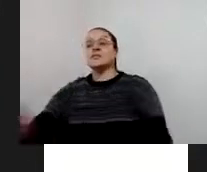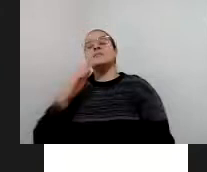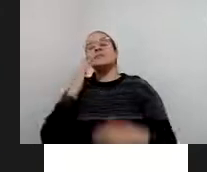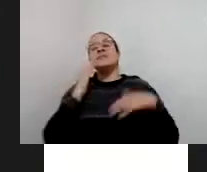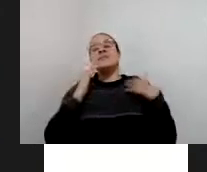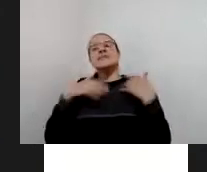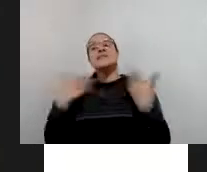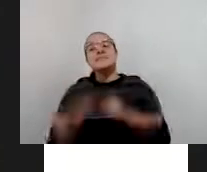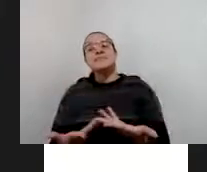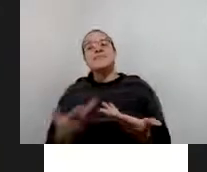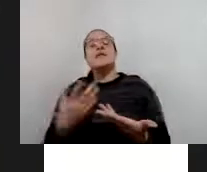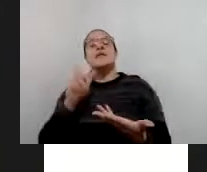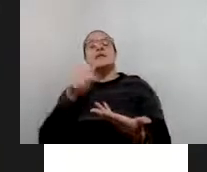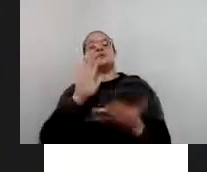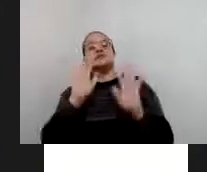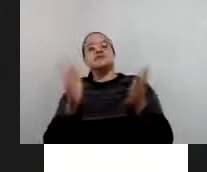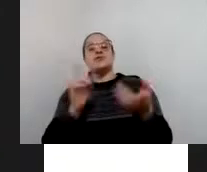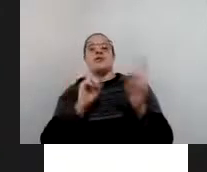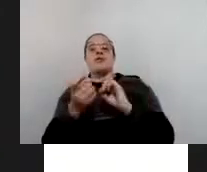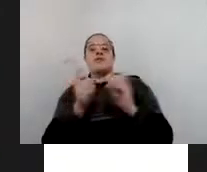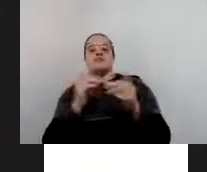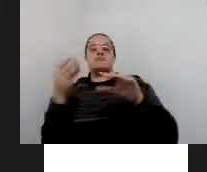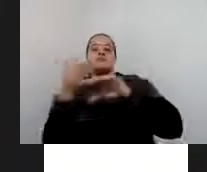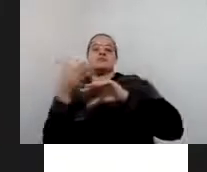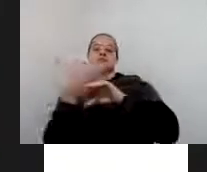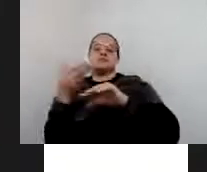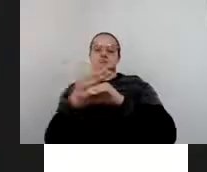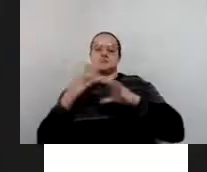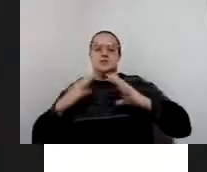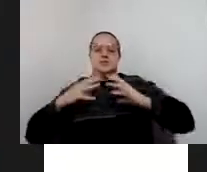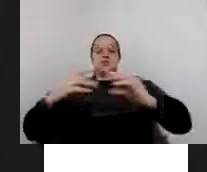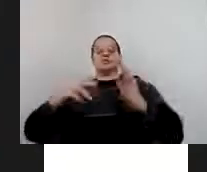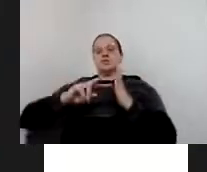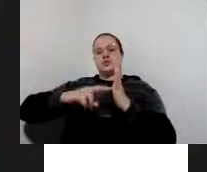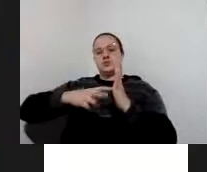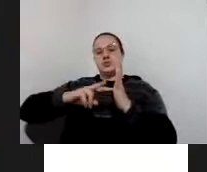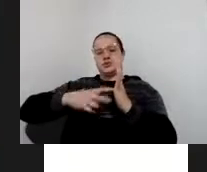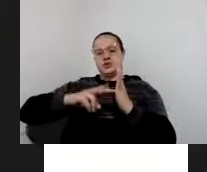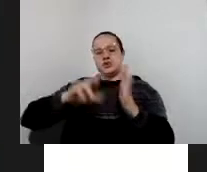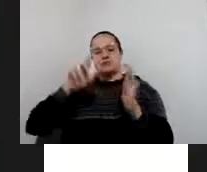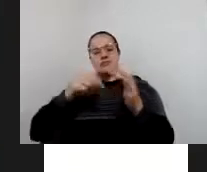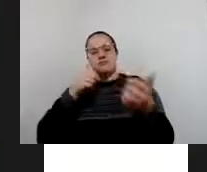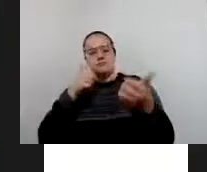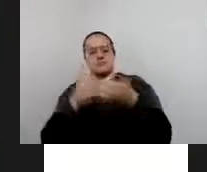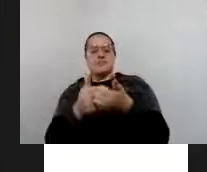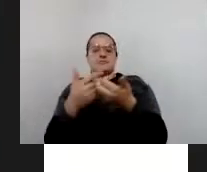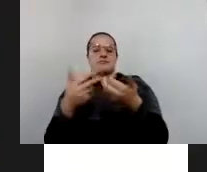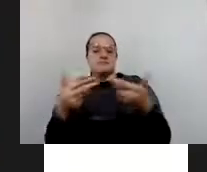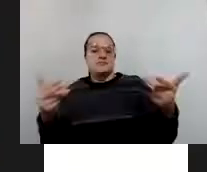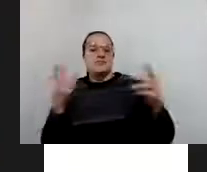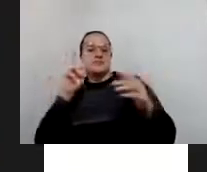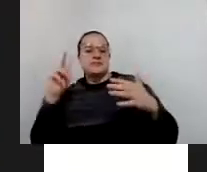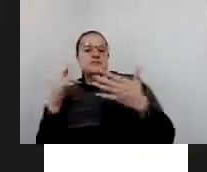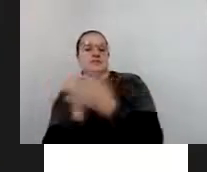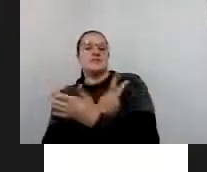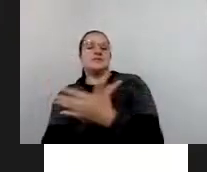essas reuniões, as nossas ações, porque o sindicato também das empresas está muito próximo das empresas. Poderiam ser a ponte